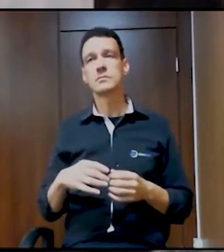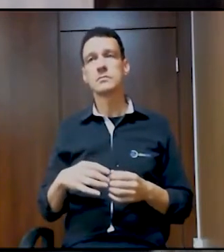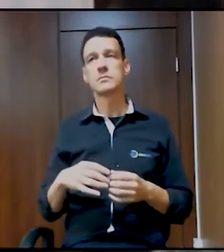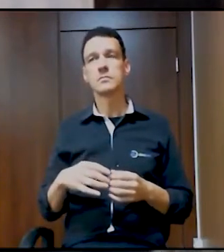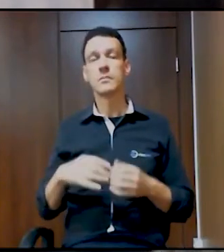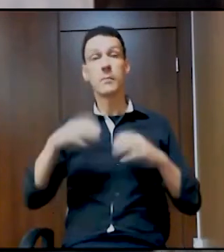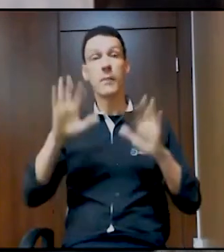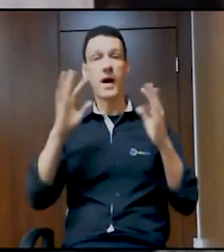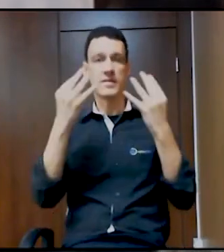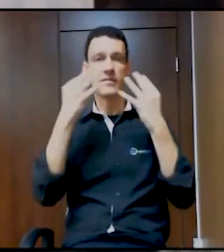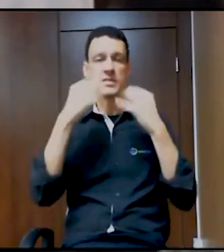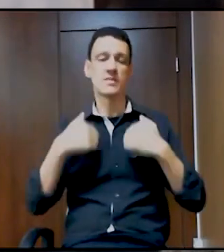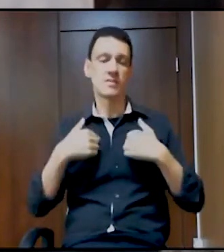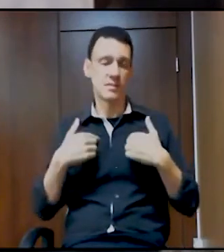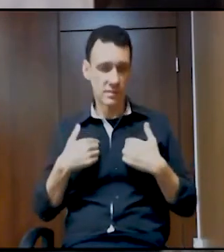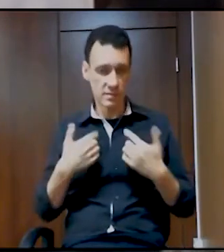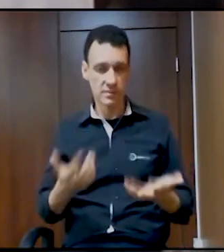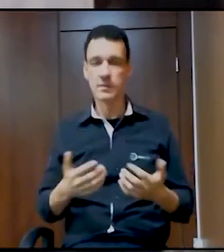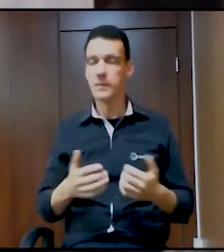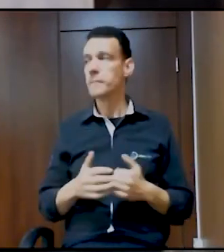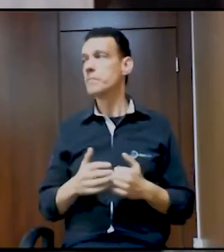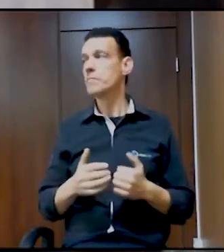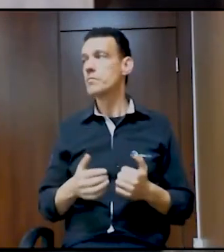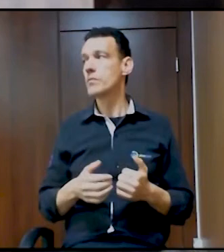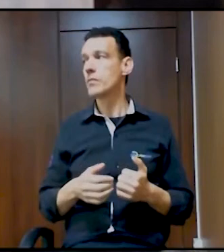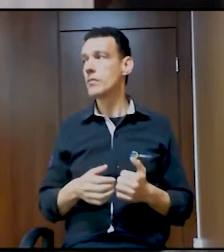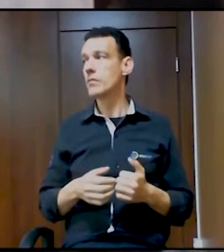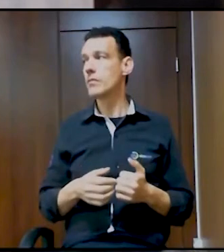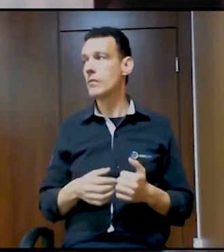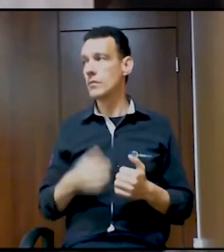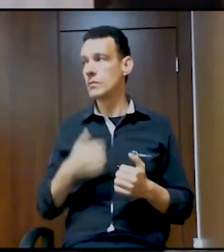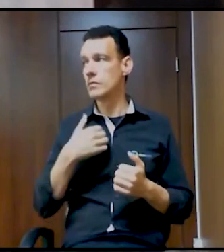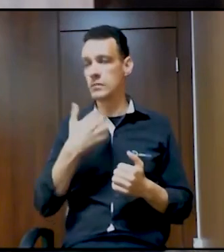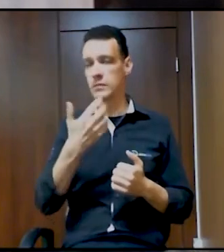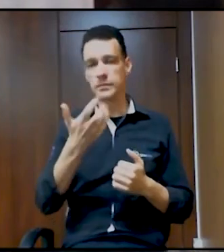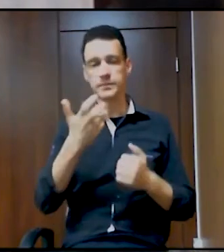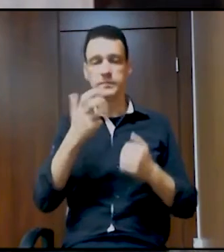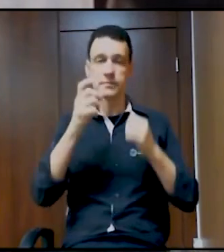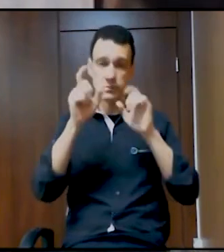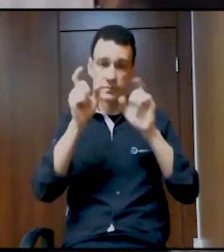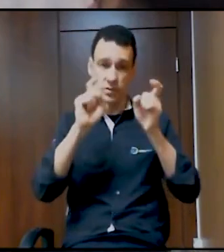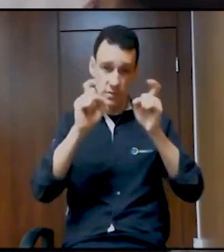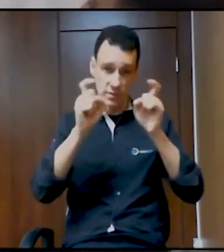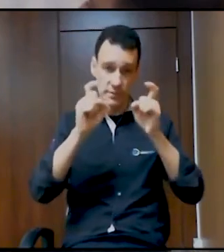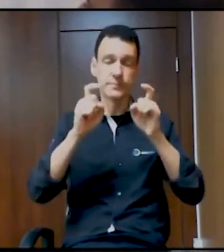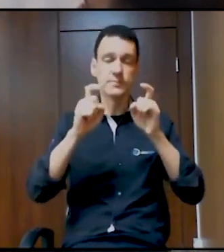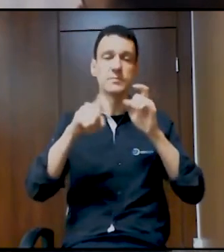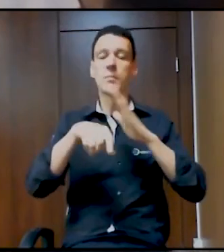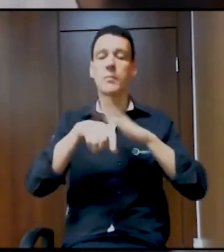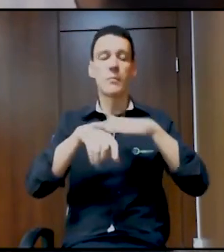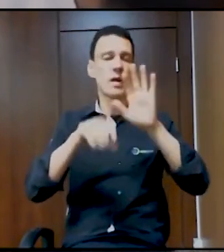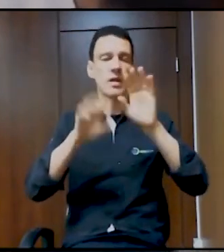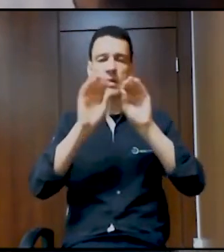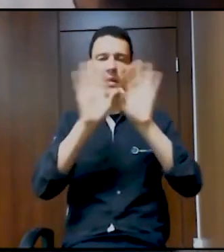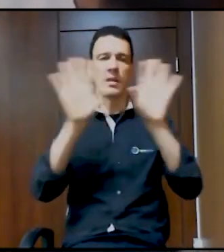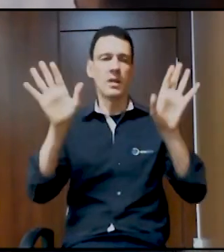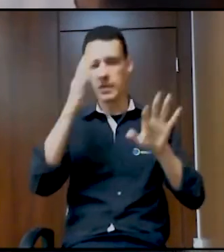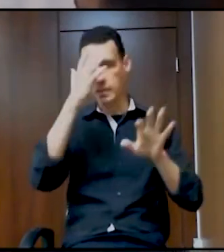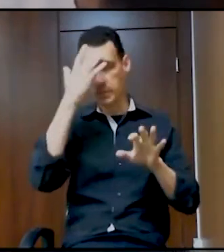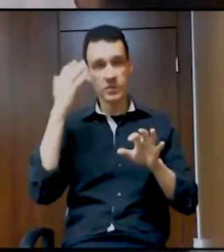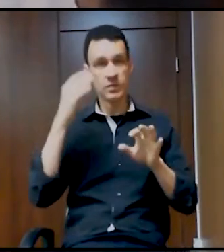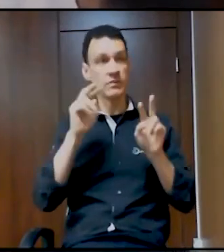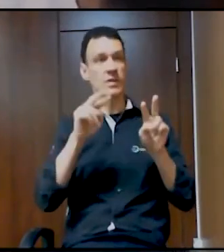visível, né? Eu queria que essas reuniões fossem mais claras com as pessoas em situação de